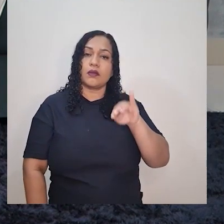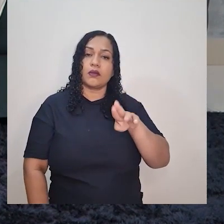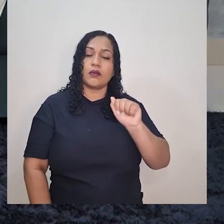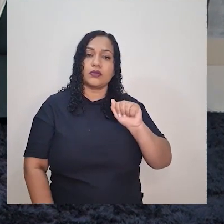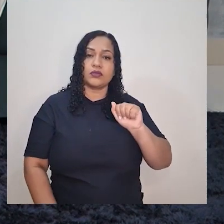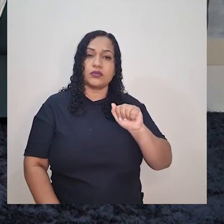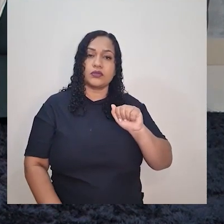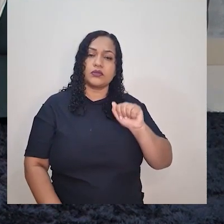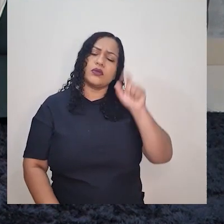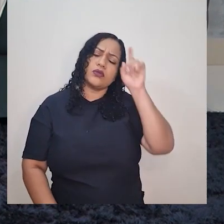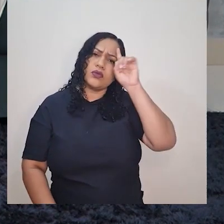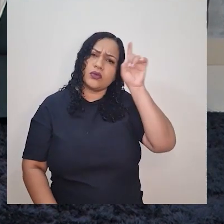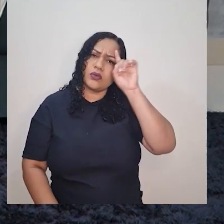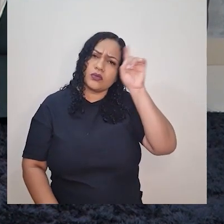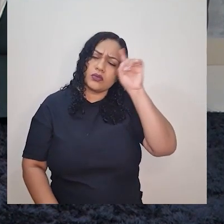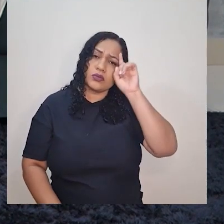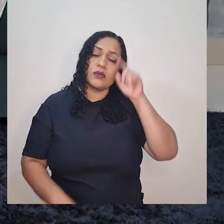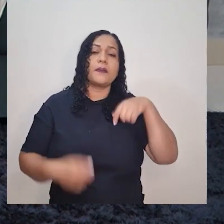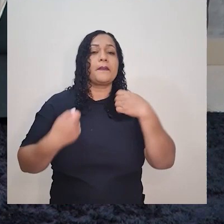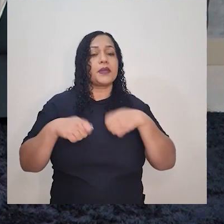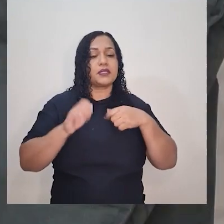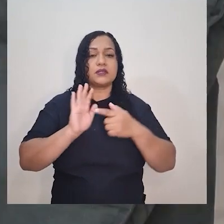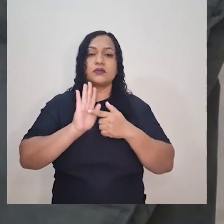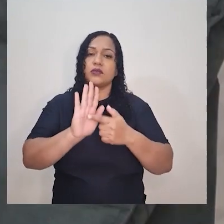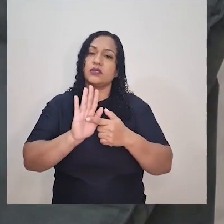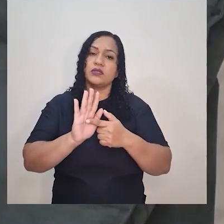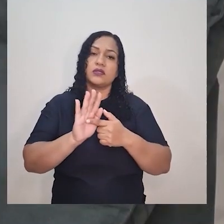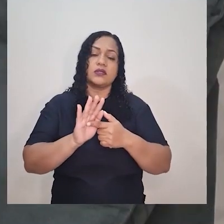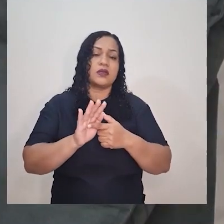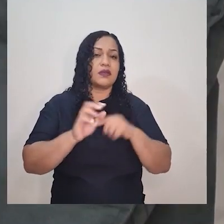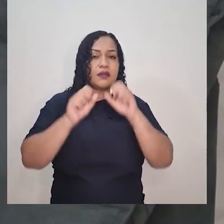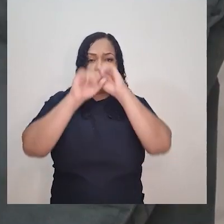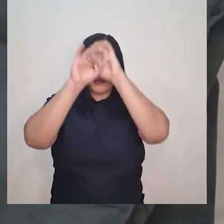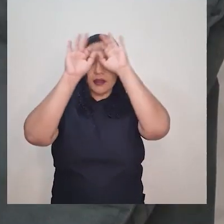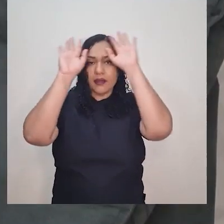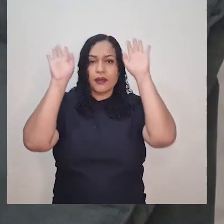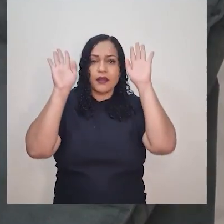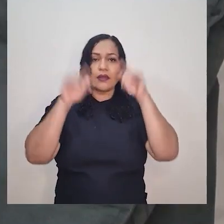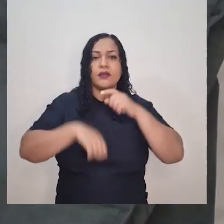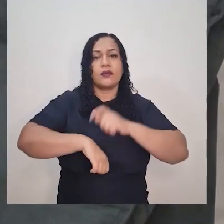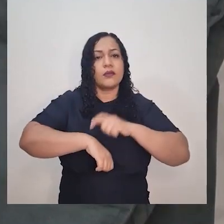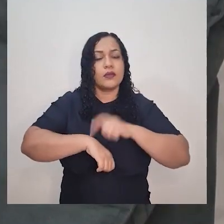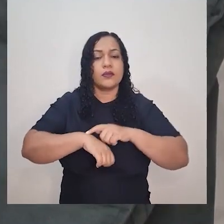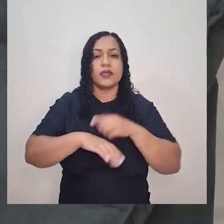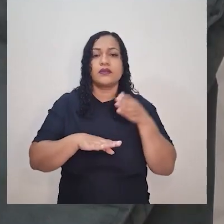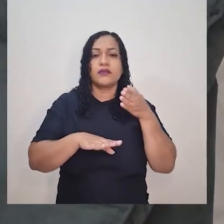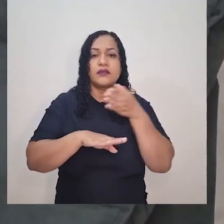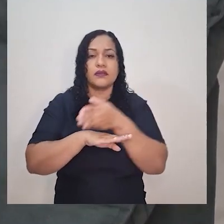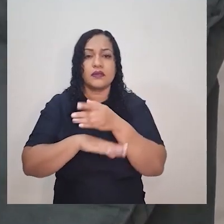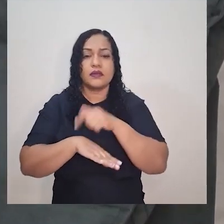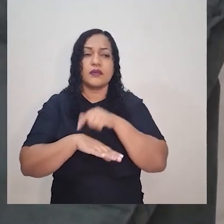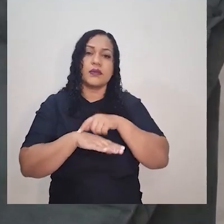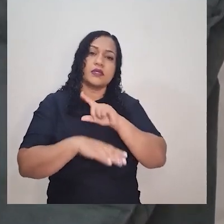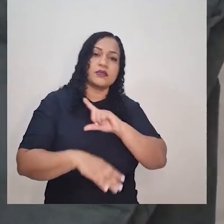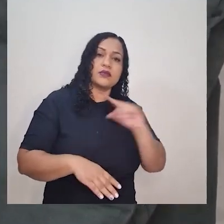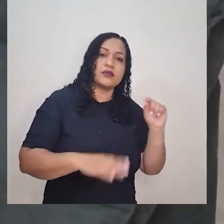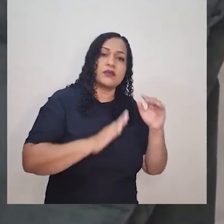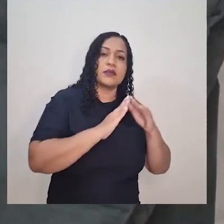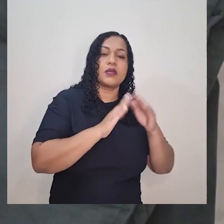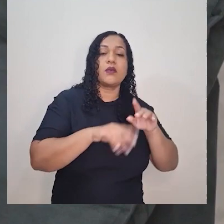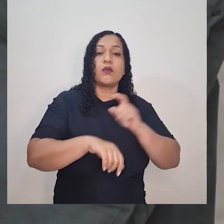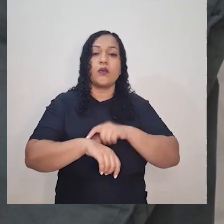deixar muito clara essa rotina no projeto político-pedagógico. Qual é o horário de entrada, qual é o horário de saída, quais são os horários